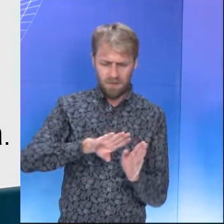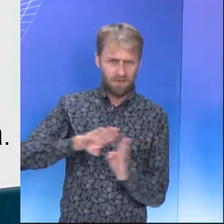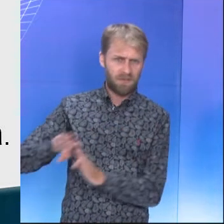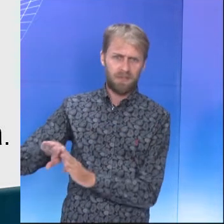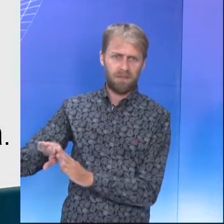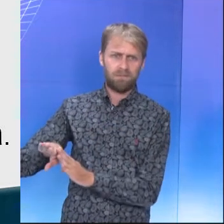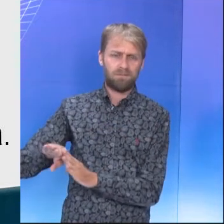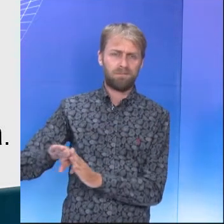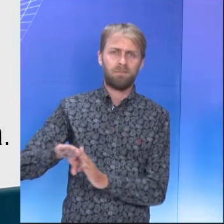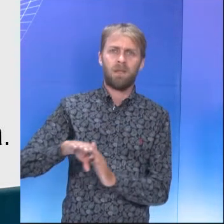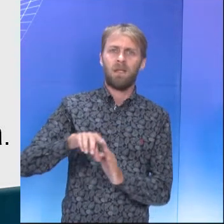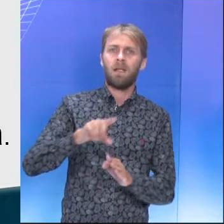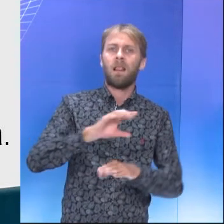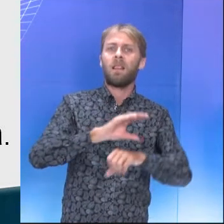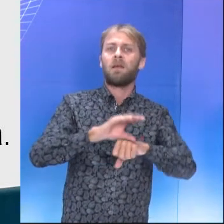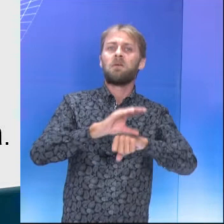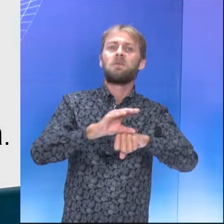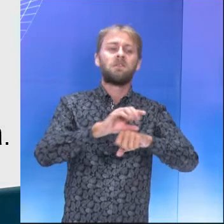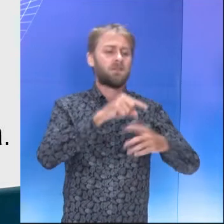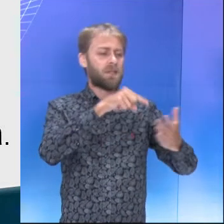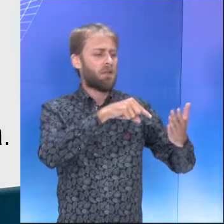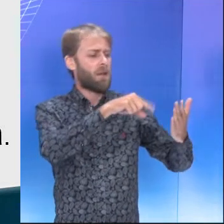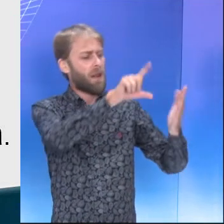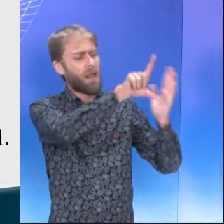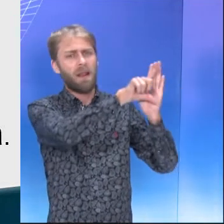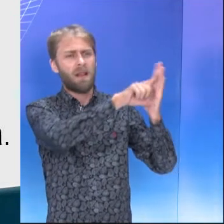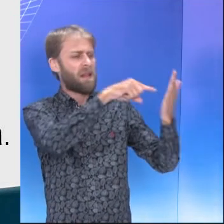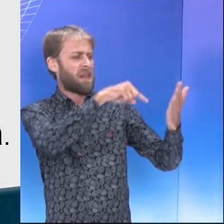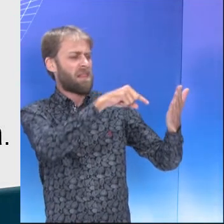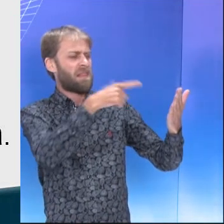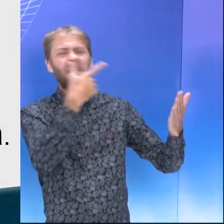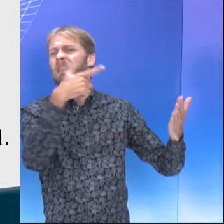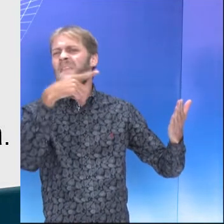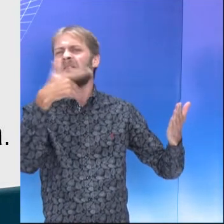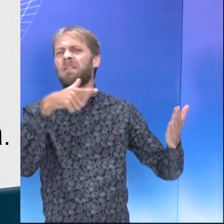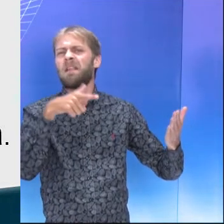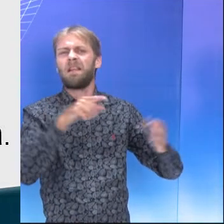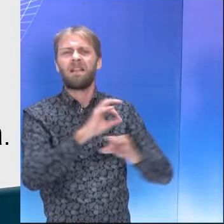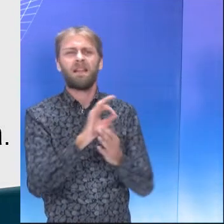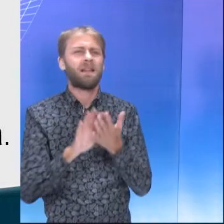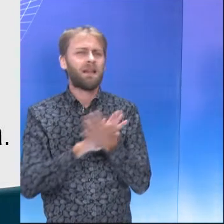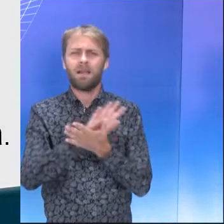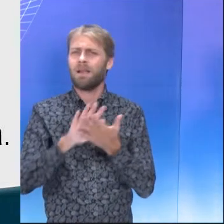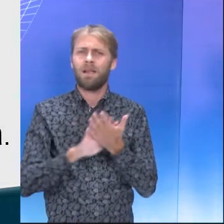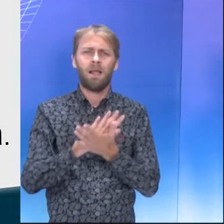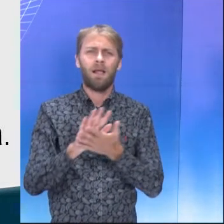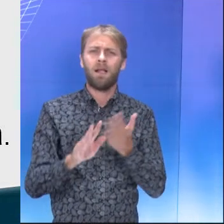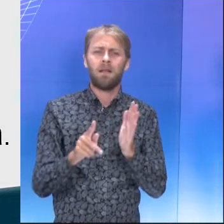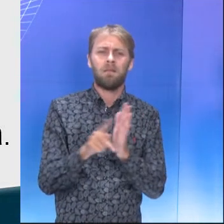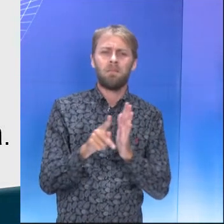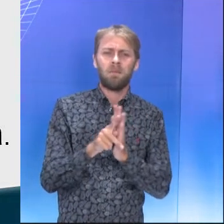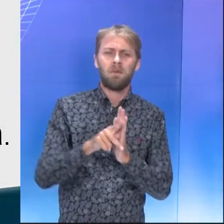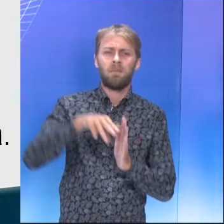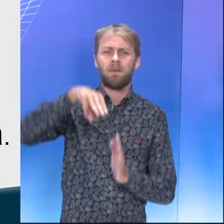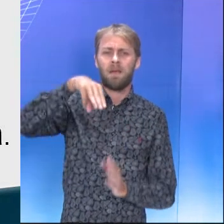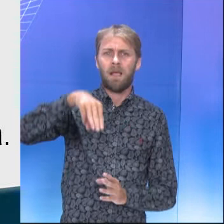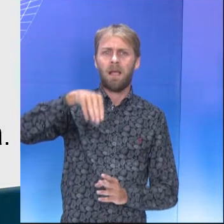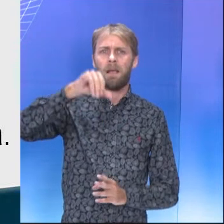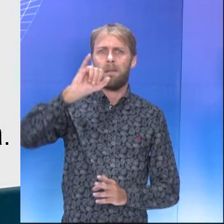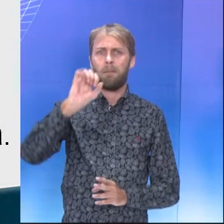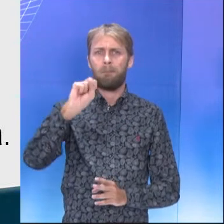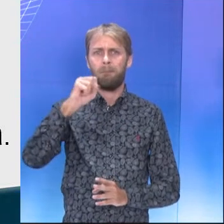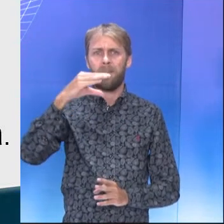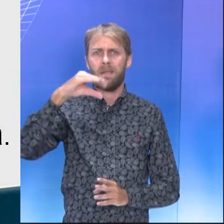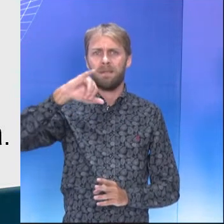trecho dessa legislação que eles colocaram ali não fala que a miscigenação é um fator benéfico e nem